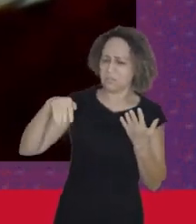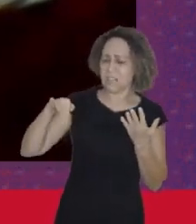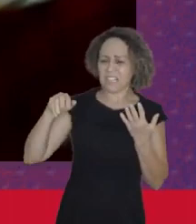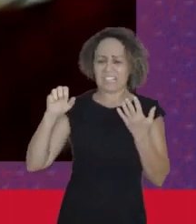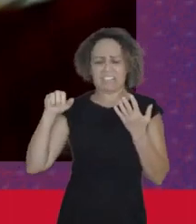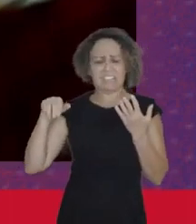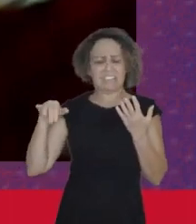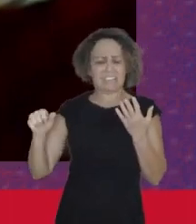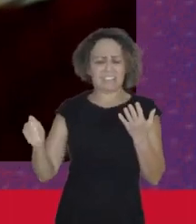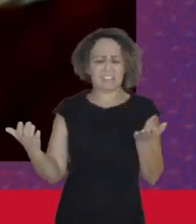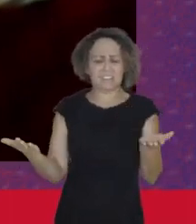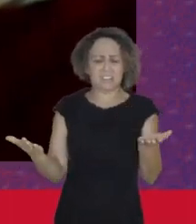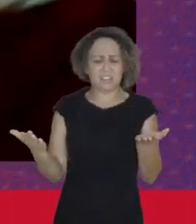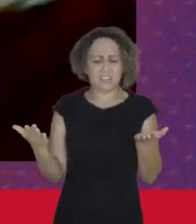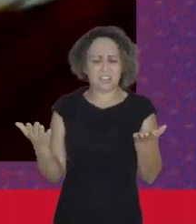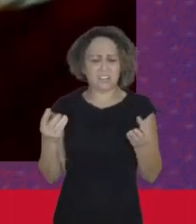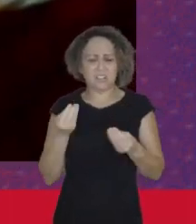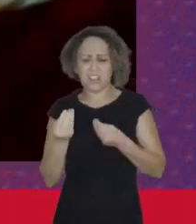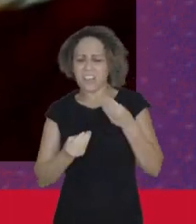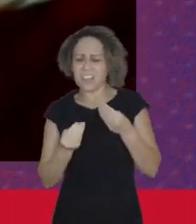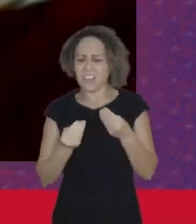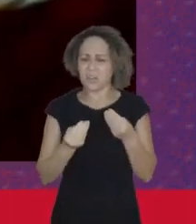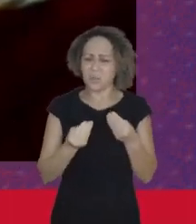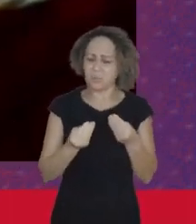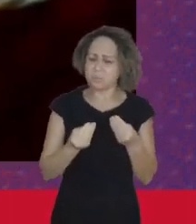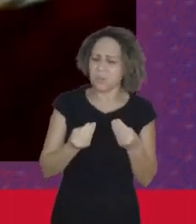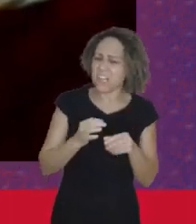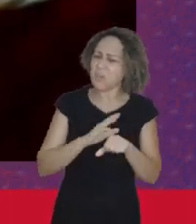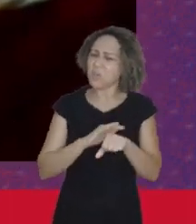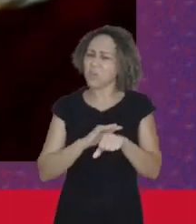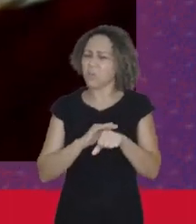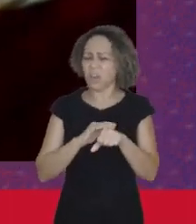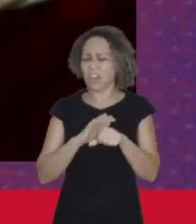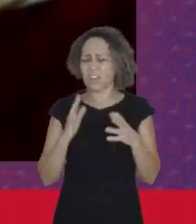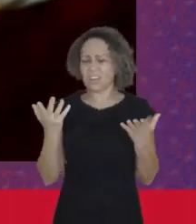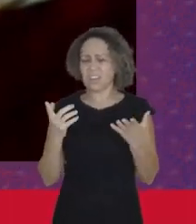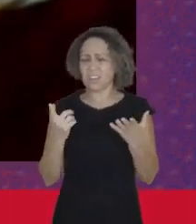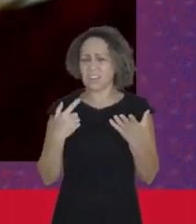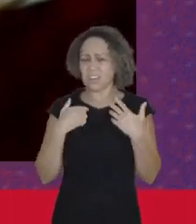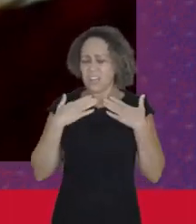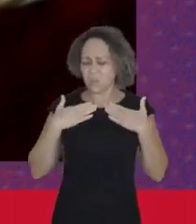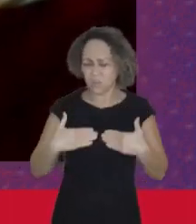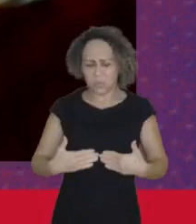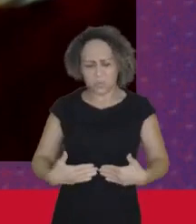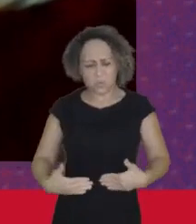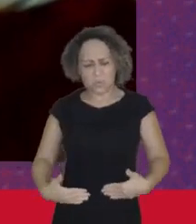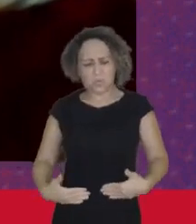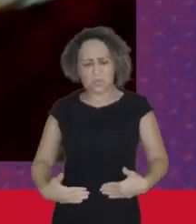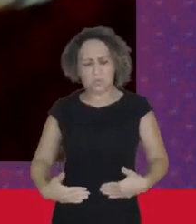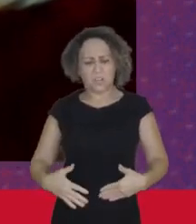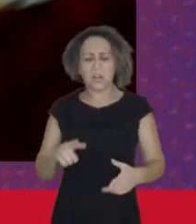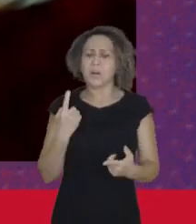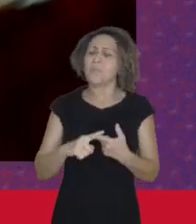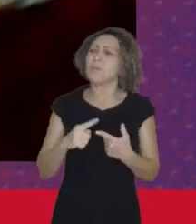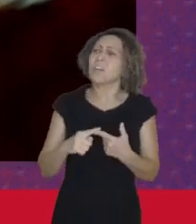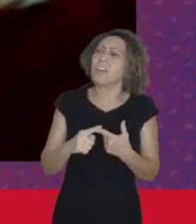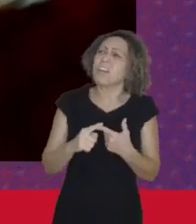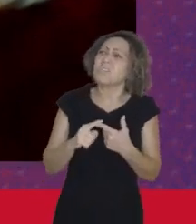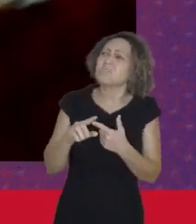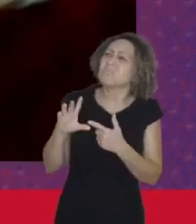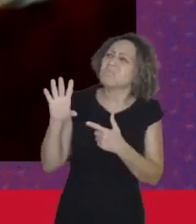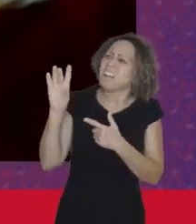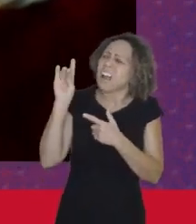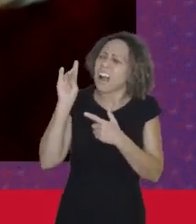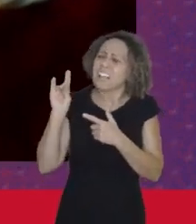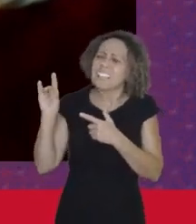anomalias esqueléticas, porque se conhecia pouco sobre o interior do corpo. Então, a ideia do